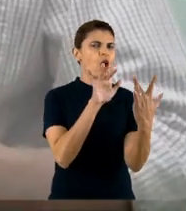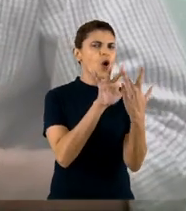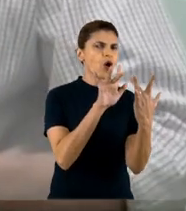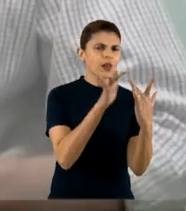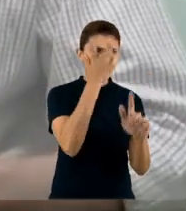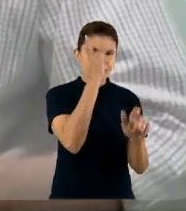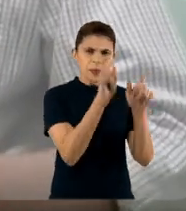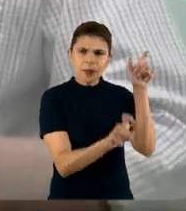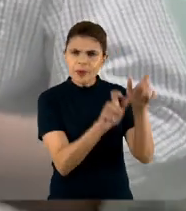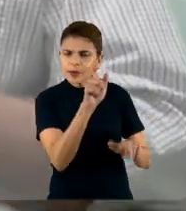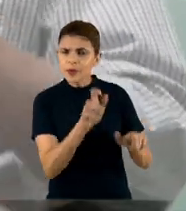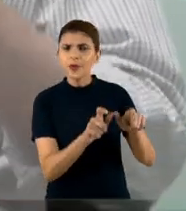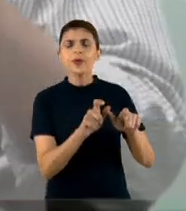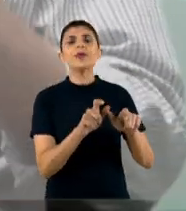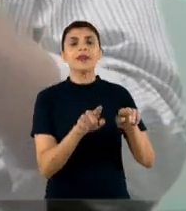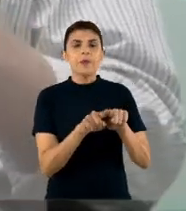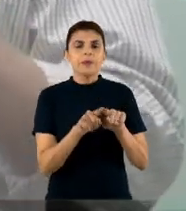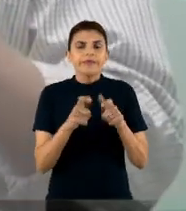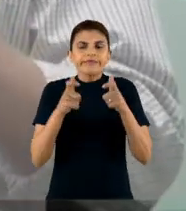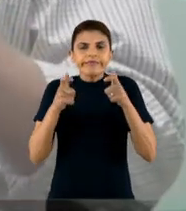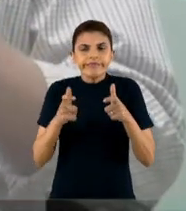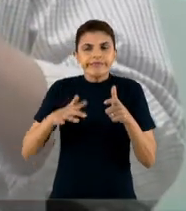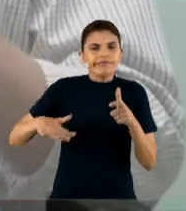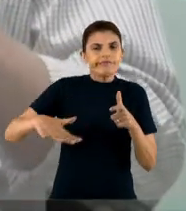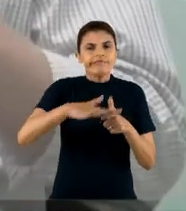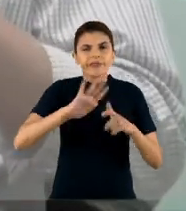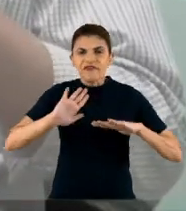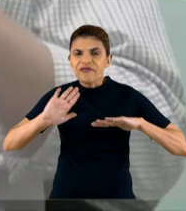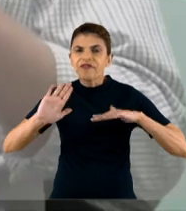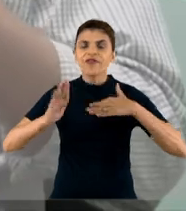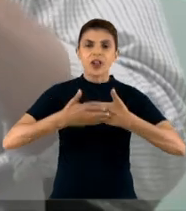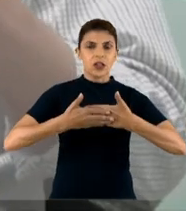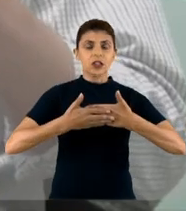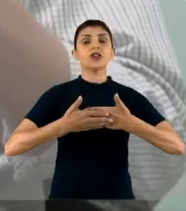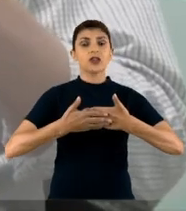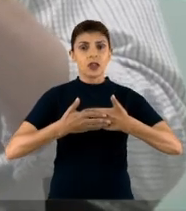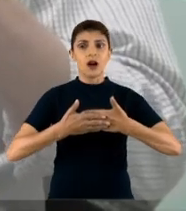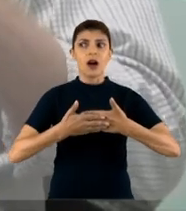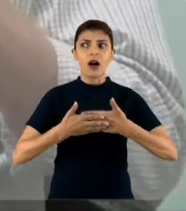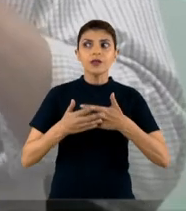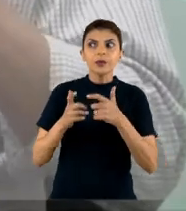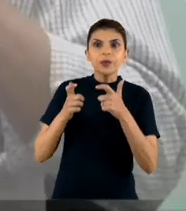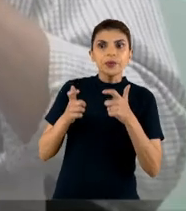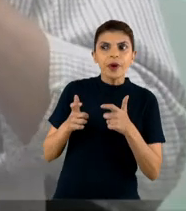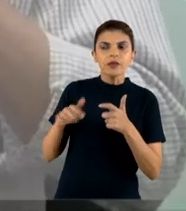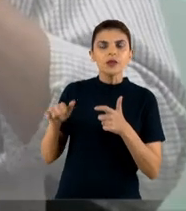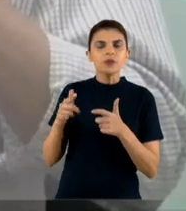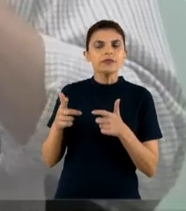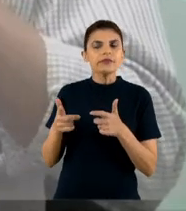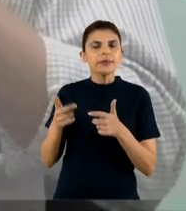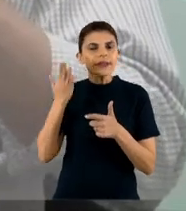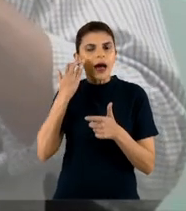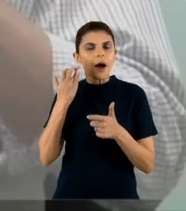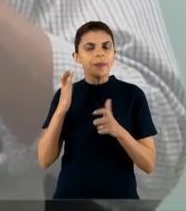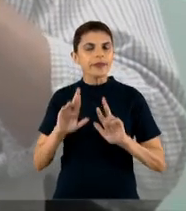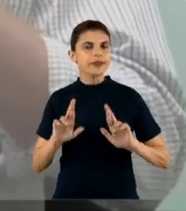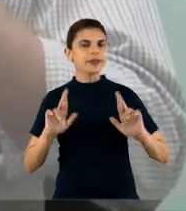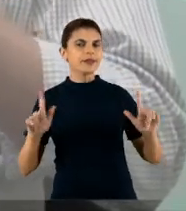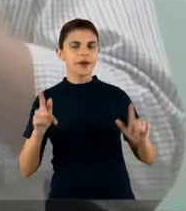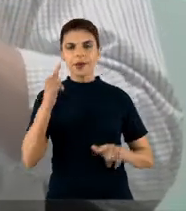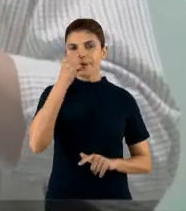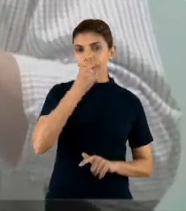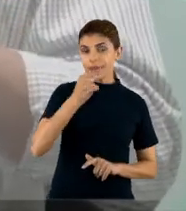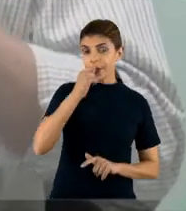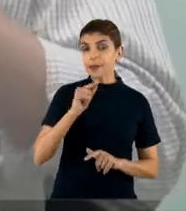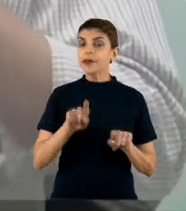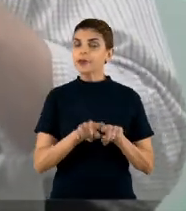né? O contato mais próximo, eventualmente ambientes fechados, principalmente quando não está reconhecido. Então, o uso da